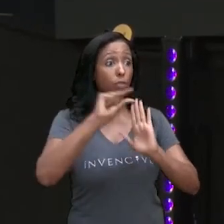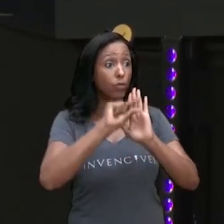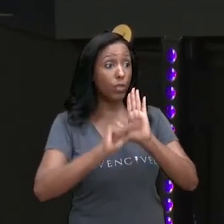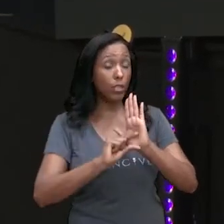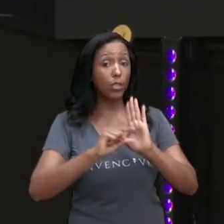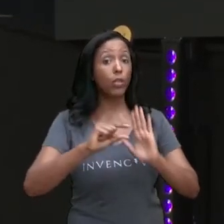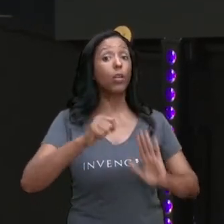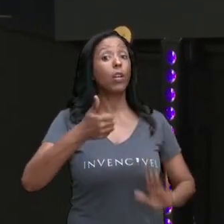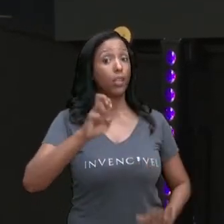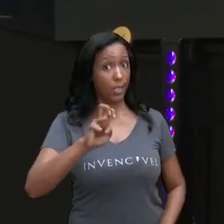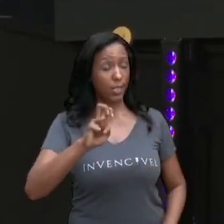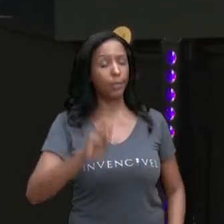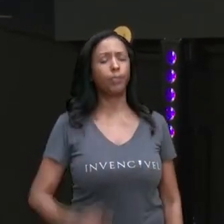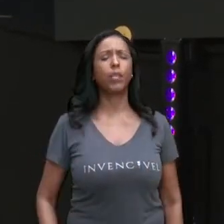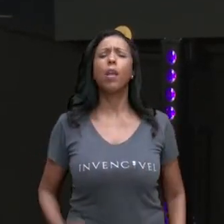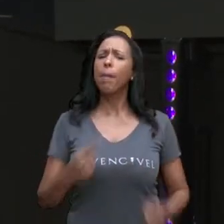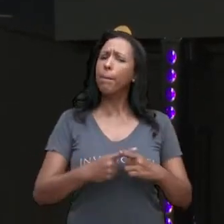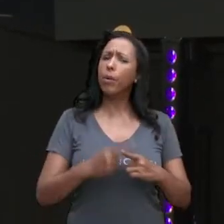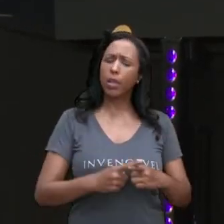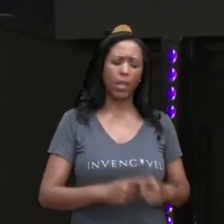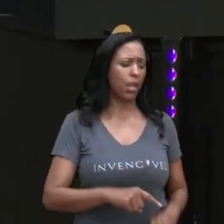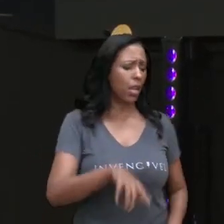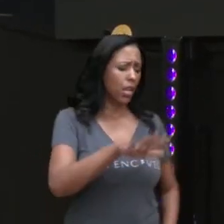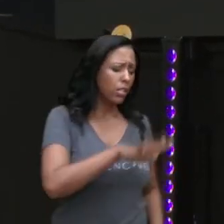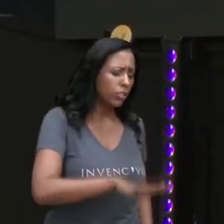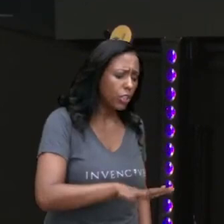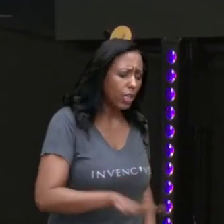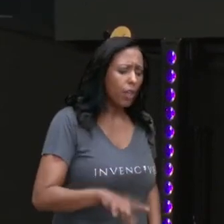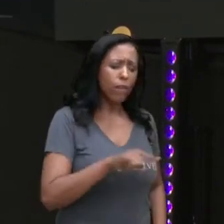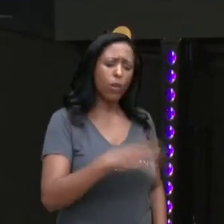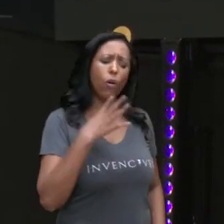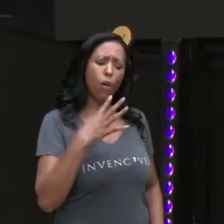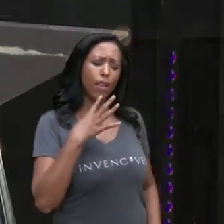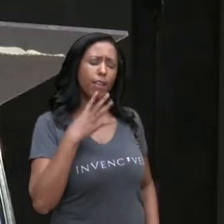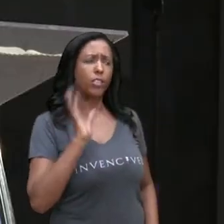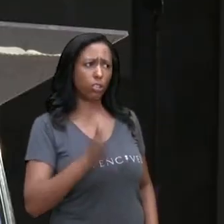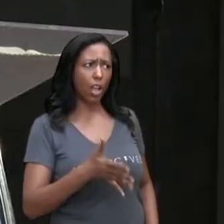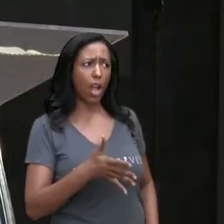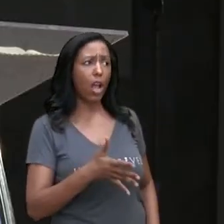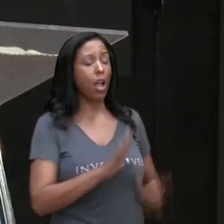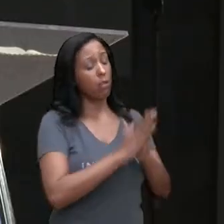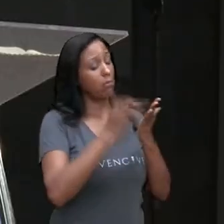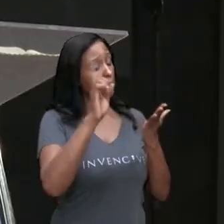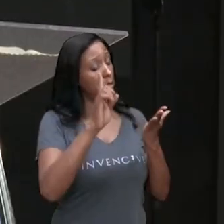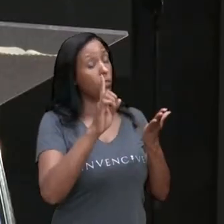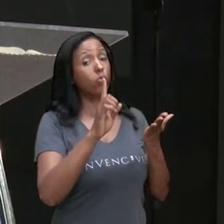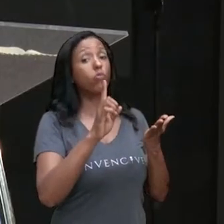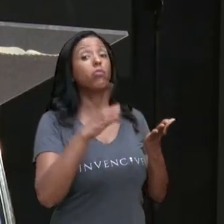você conhece as sagradas letras, que são capazes de torná-lo sábio para a